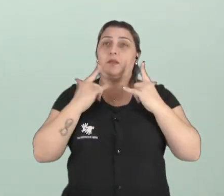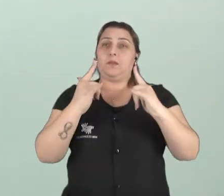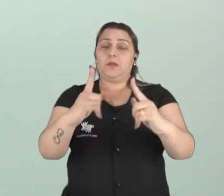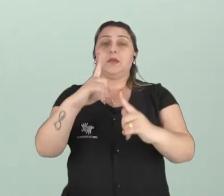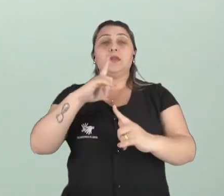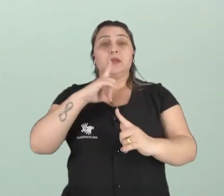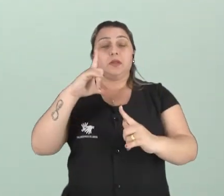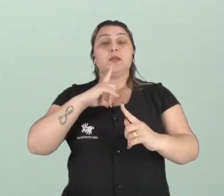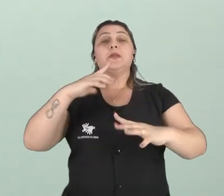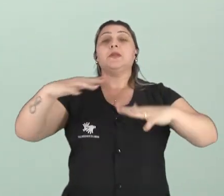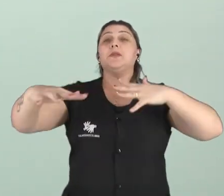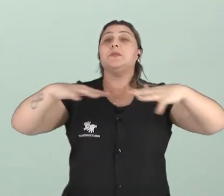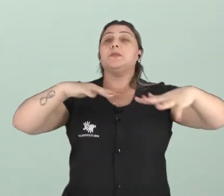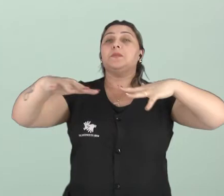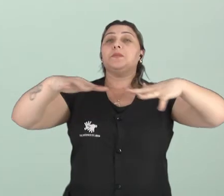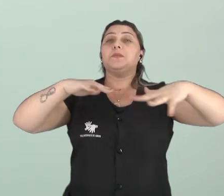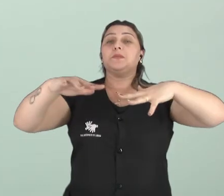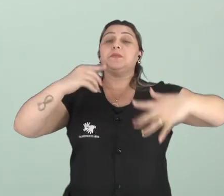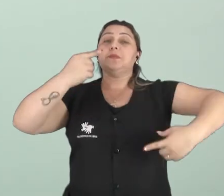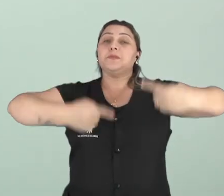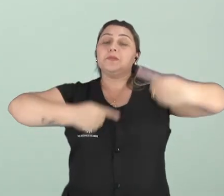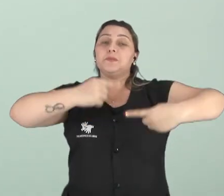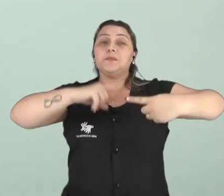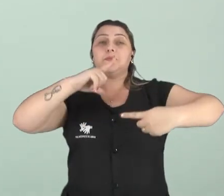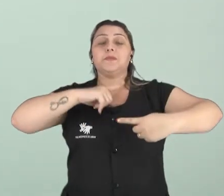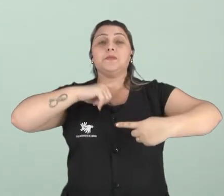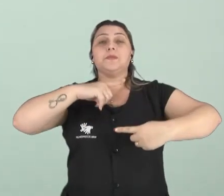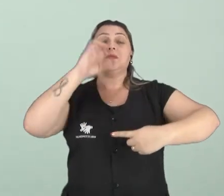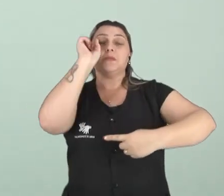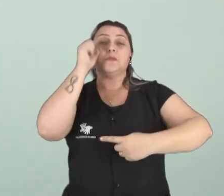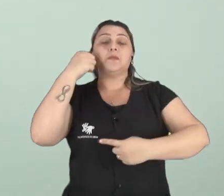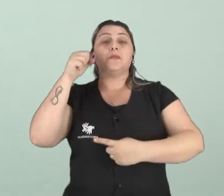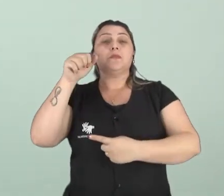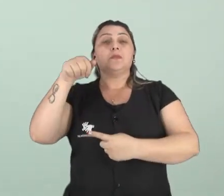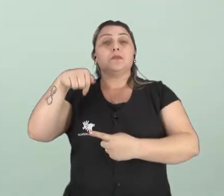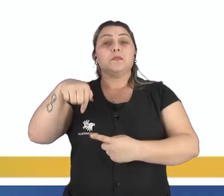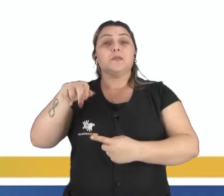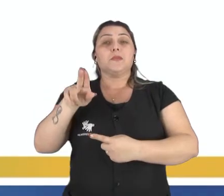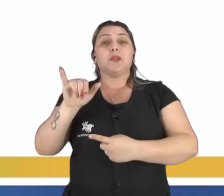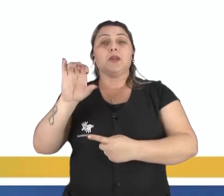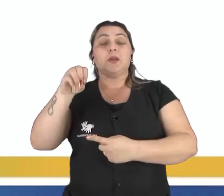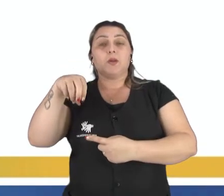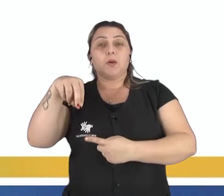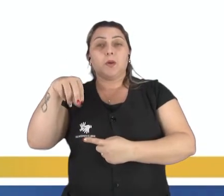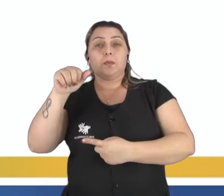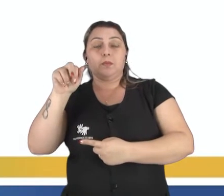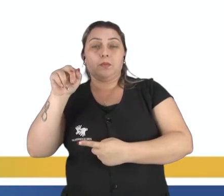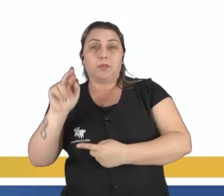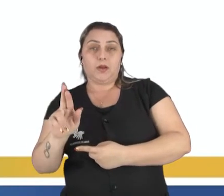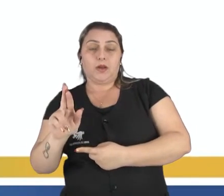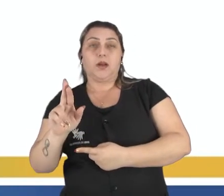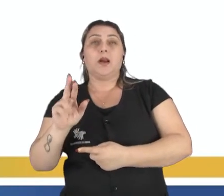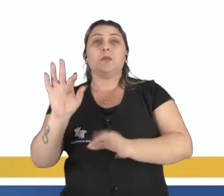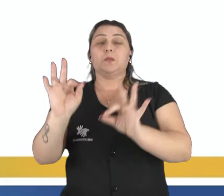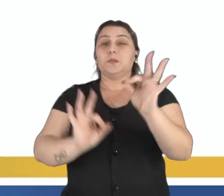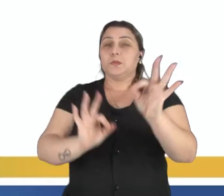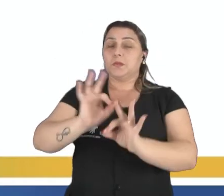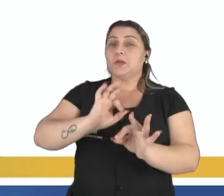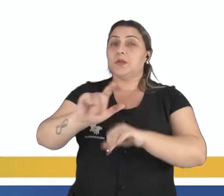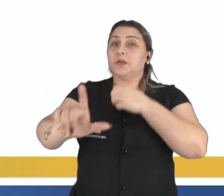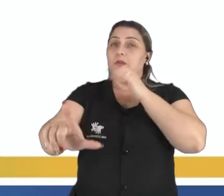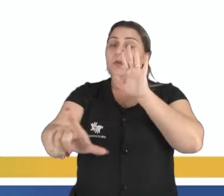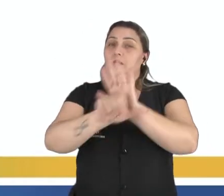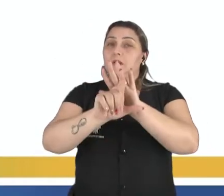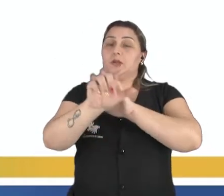esse movimento político, né? Aí a gente vai ter o senador Guilmar Santos, que ele é responsável pela elaboração de uma lei